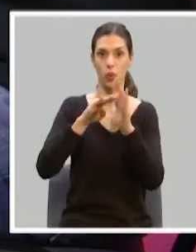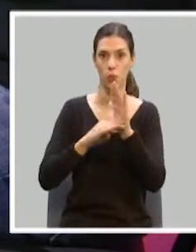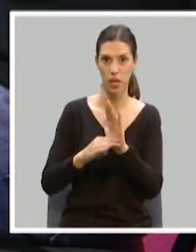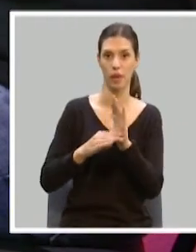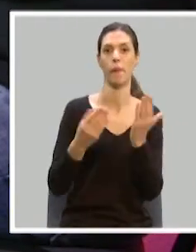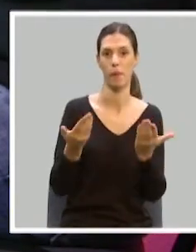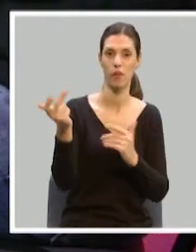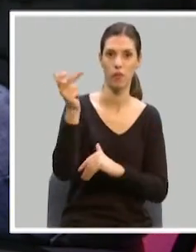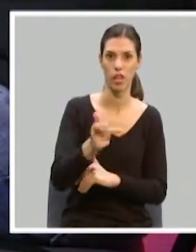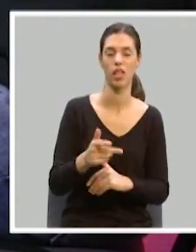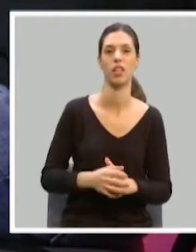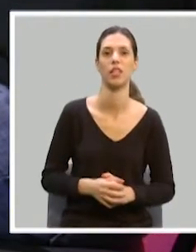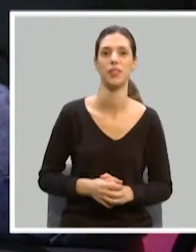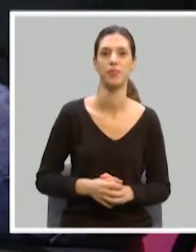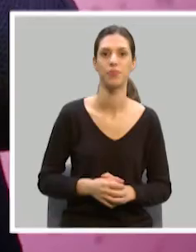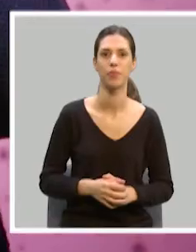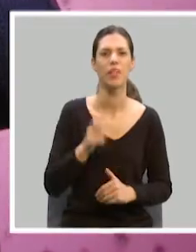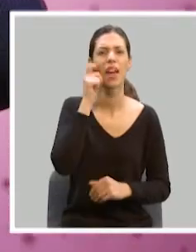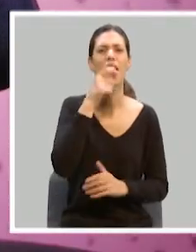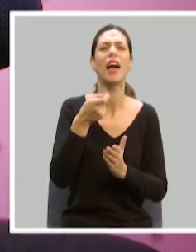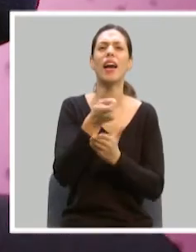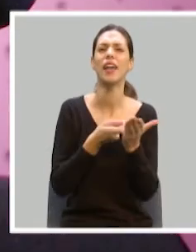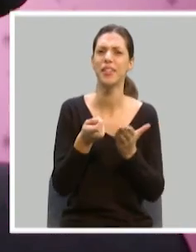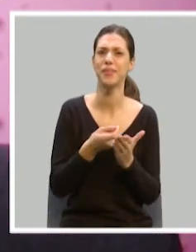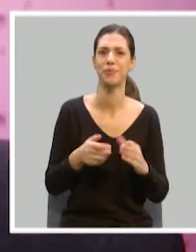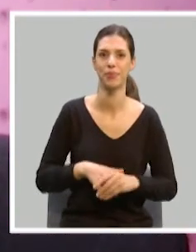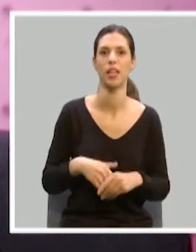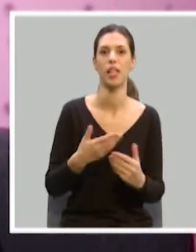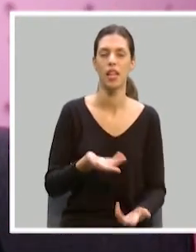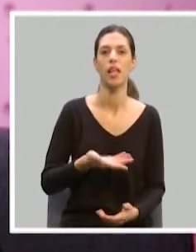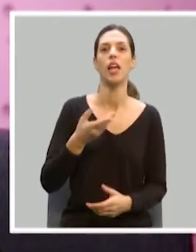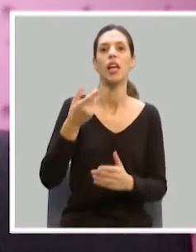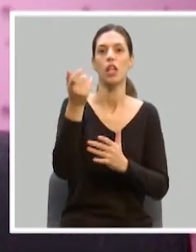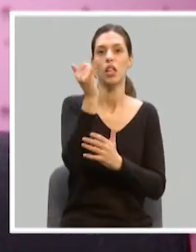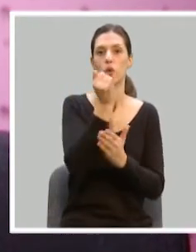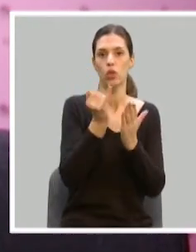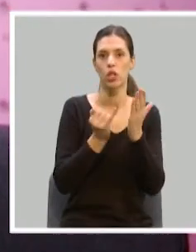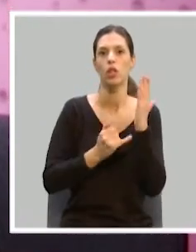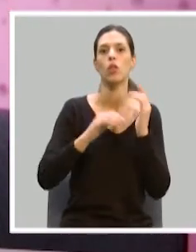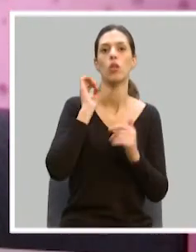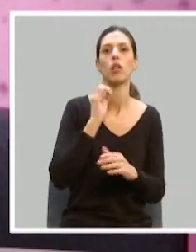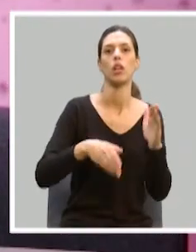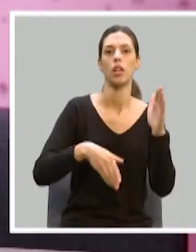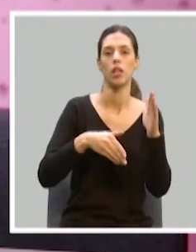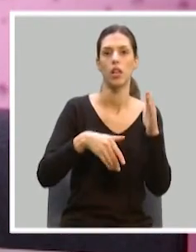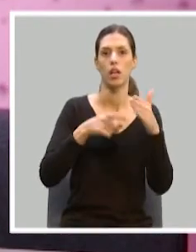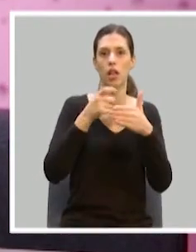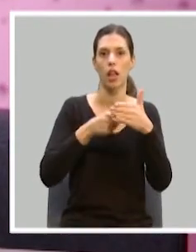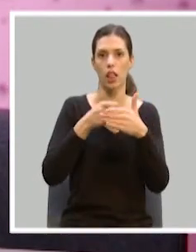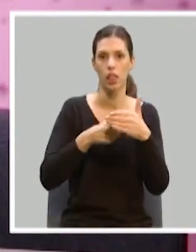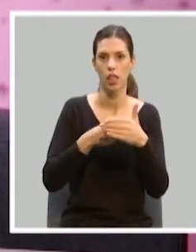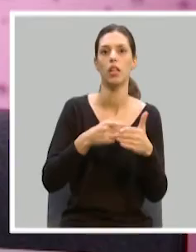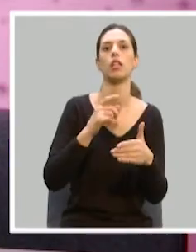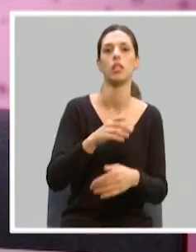tua passagem aqui programa e o que é que faz a gosto muito bom ilustradora das Caldas da Rainha ela